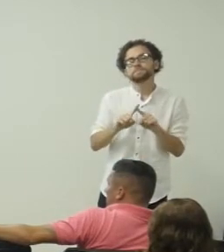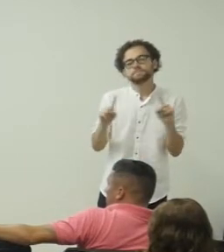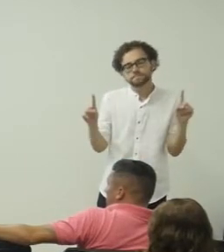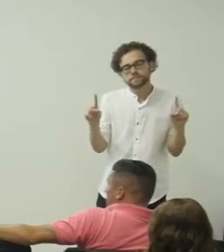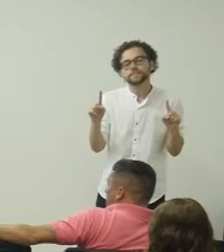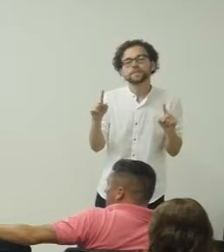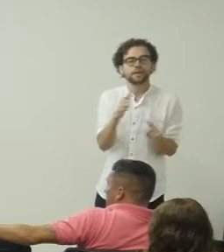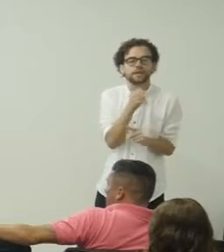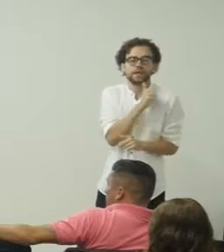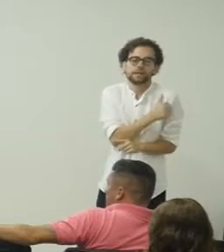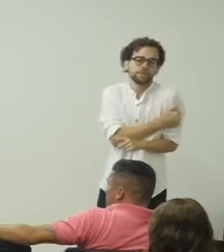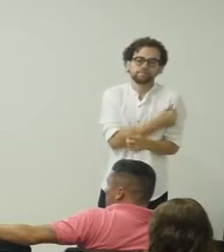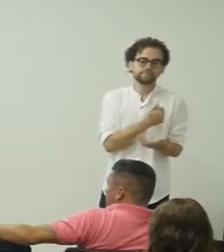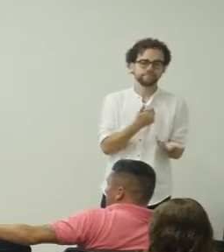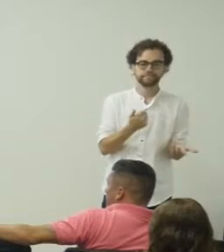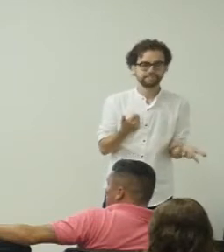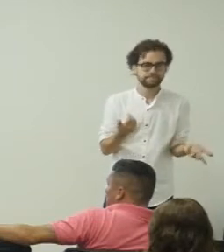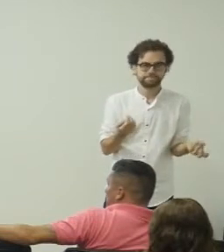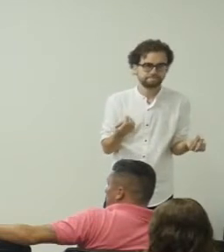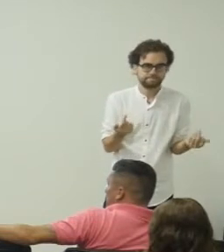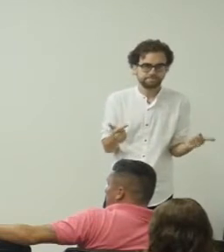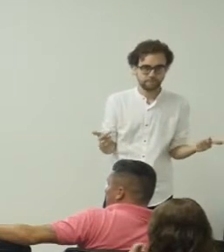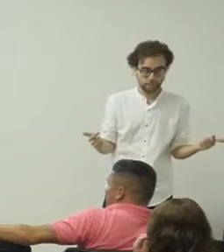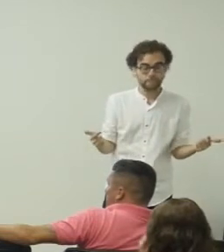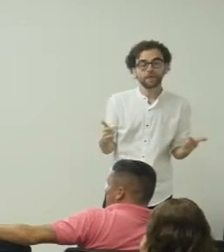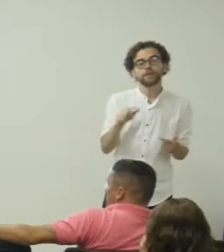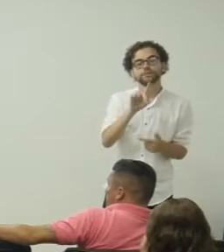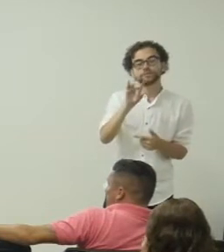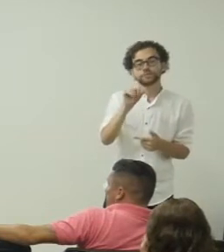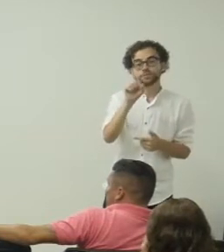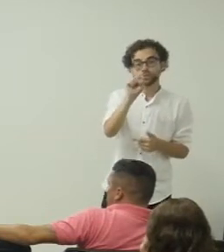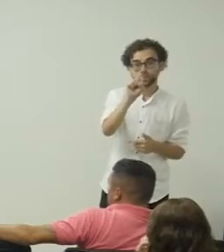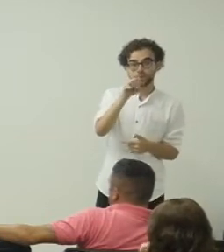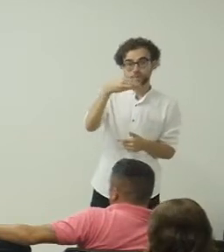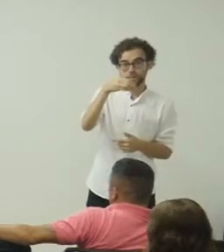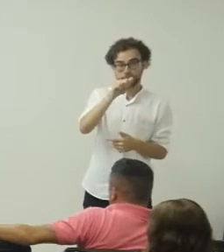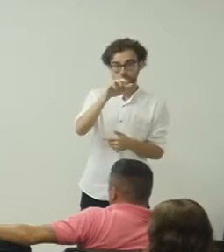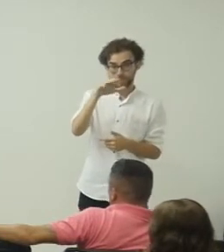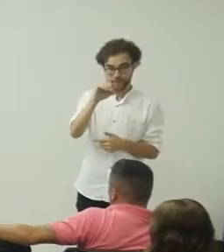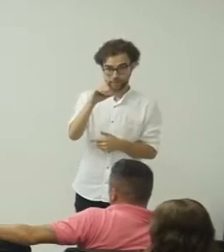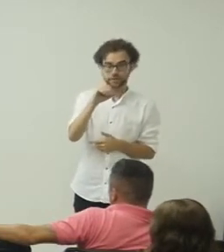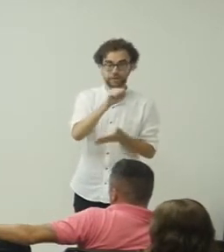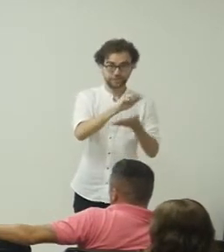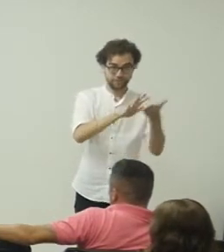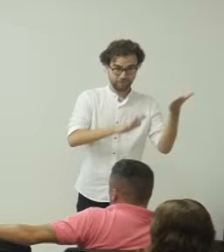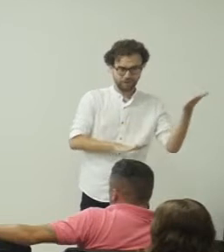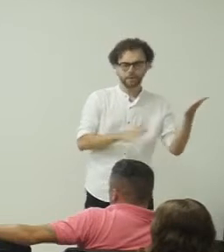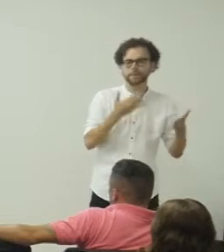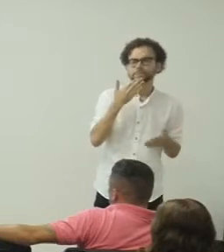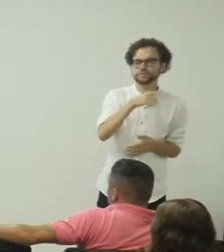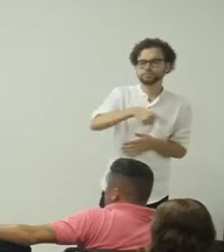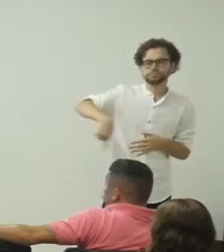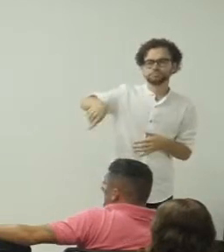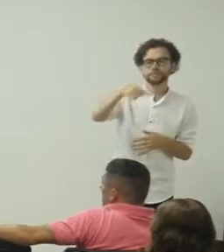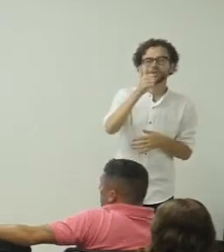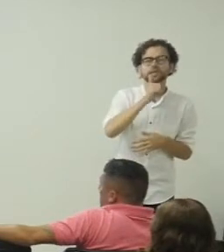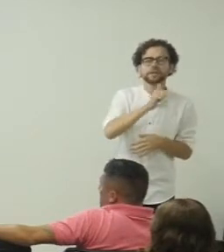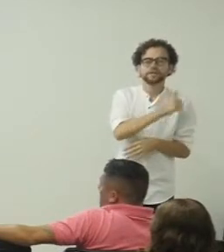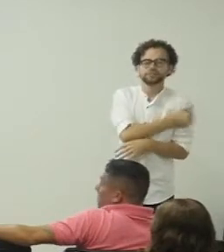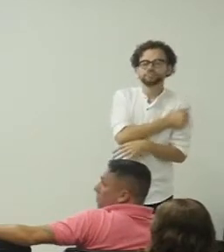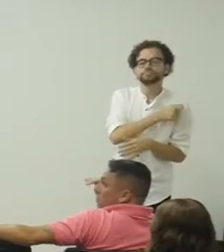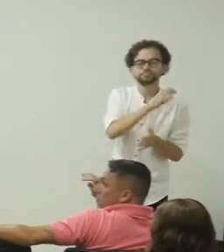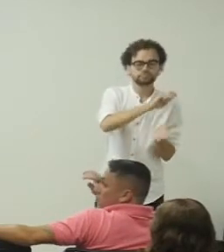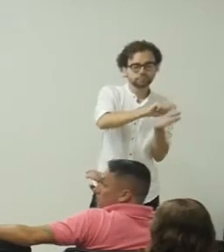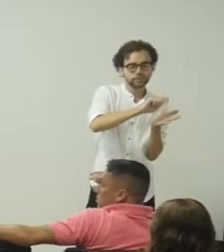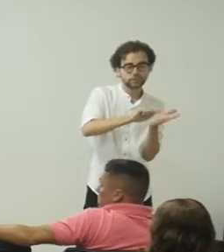Mas as alunas não. E aí, no dia 8 de março, a gente fez uma atividade e pediu para as alunas escreverem um pouquinho sobre o